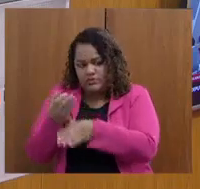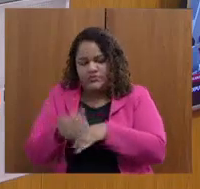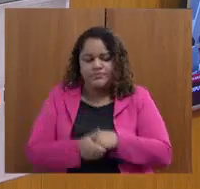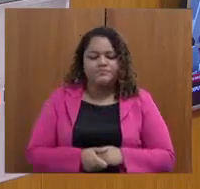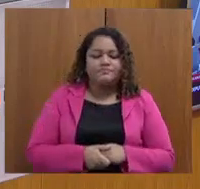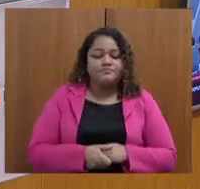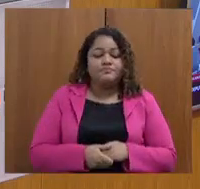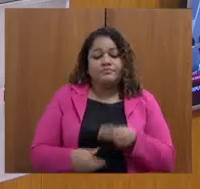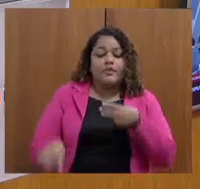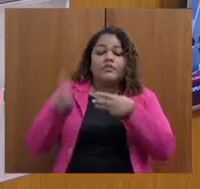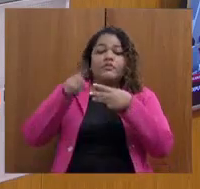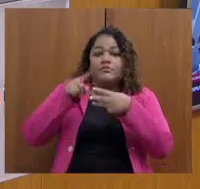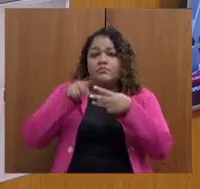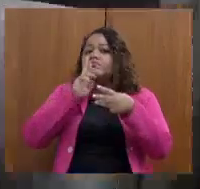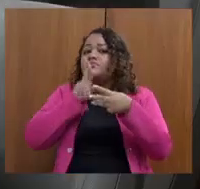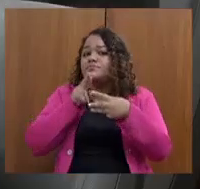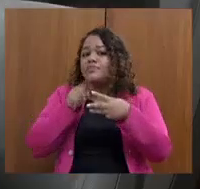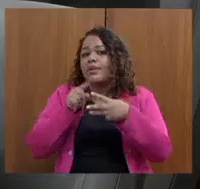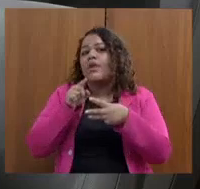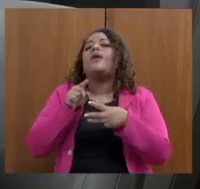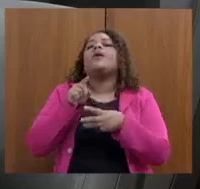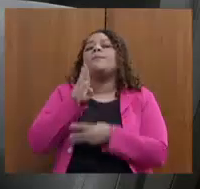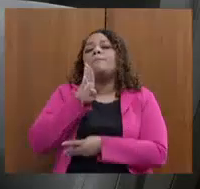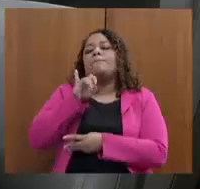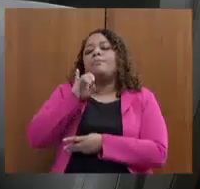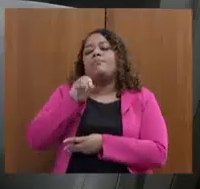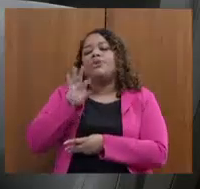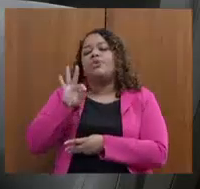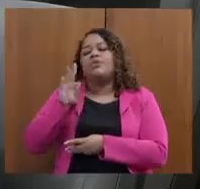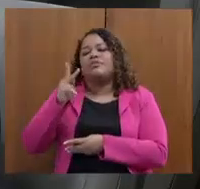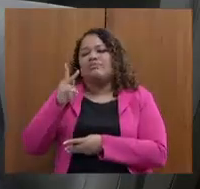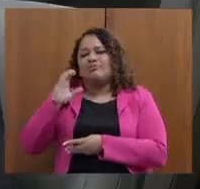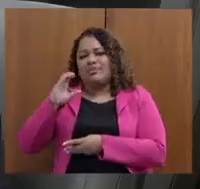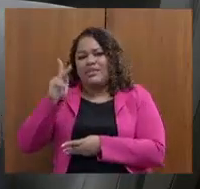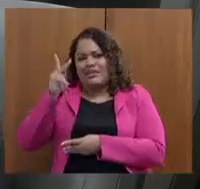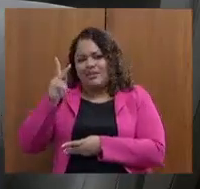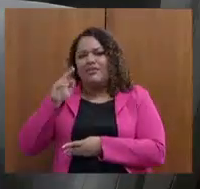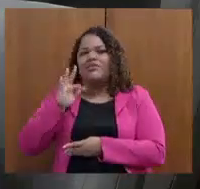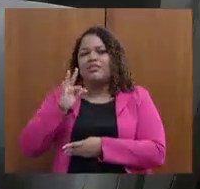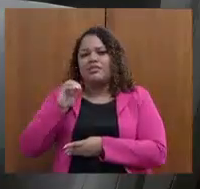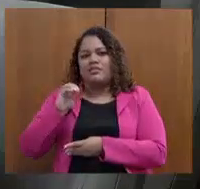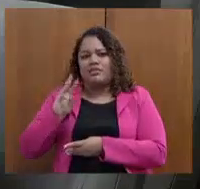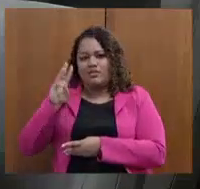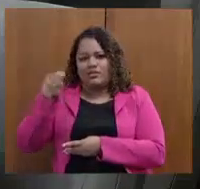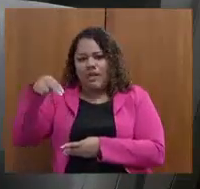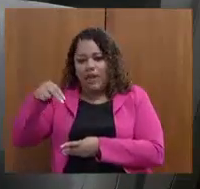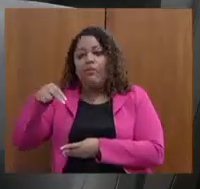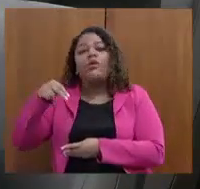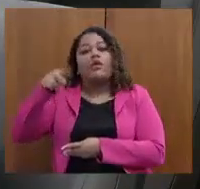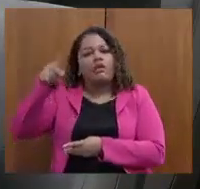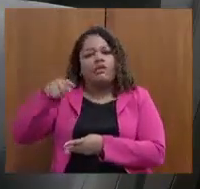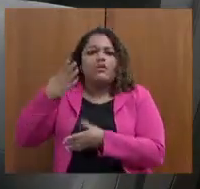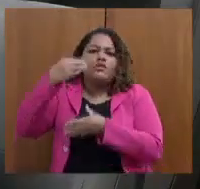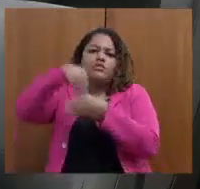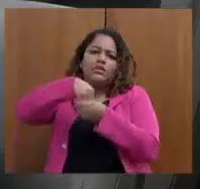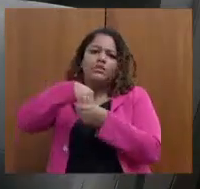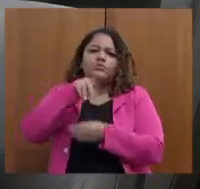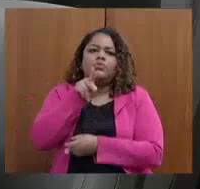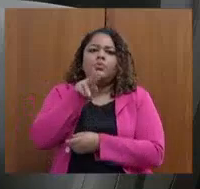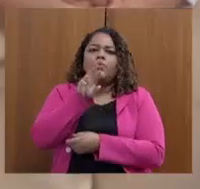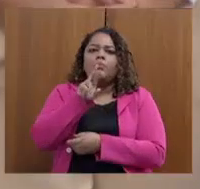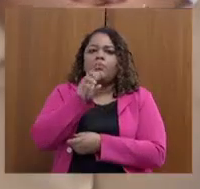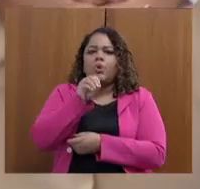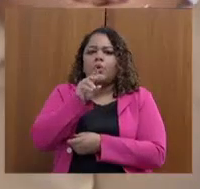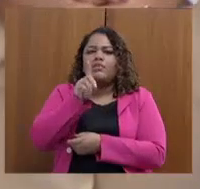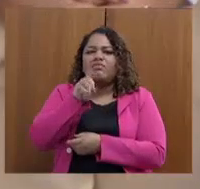realmente ele tá na codenge a gente da mesma forma que a gente não pensa enquanto é